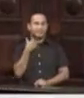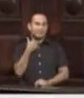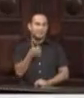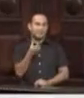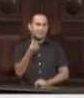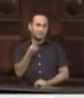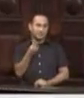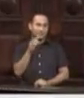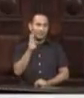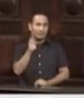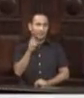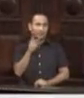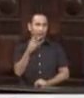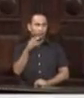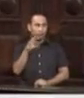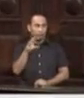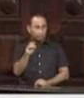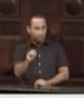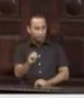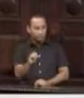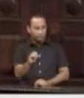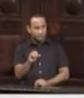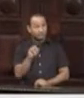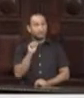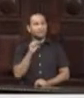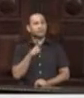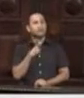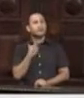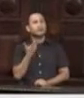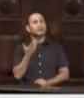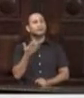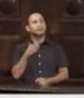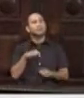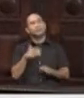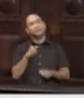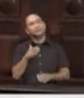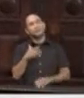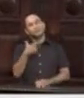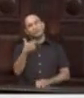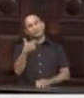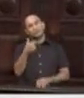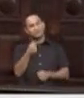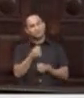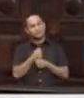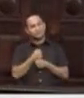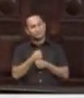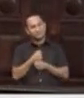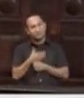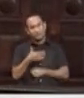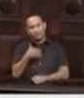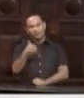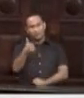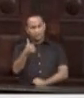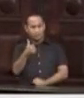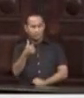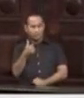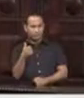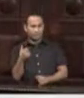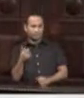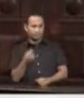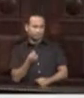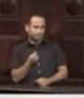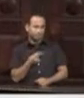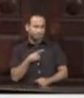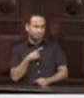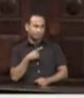incentivos fiscais. Isso equivale a quase 2 anos dos melhores orçamentos que o Estado do Rio de Janeiro teve nesse